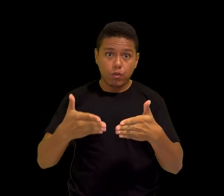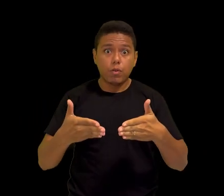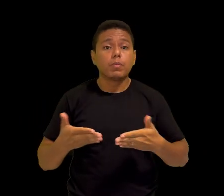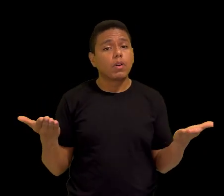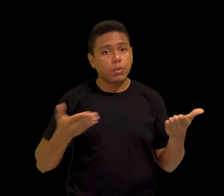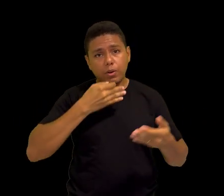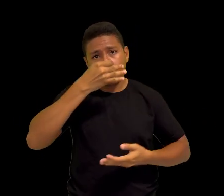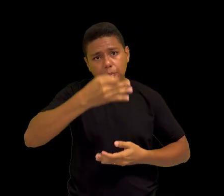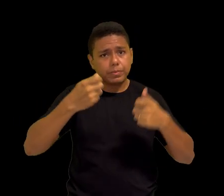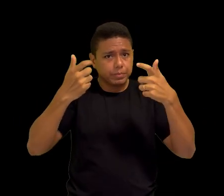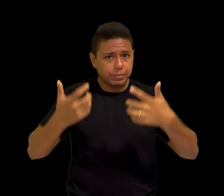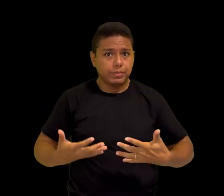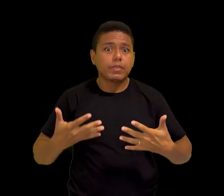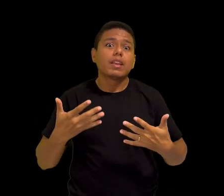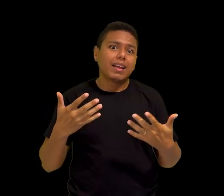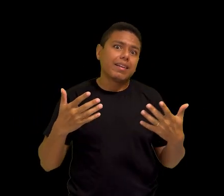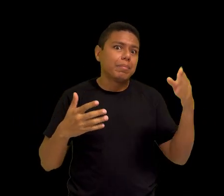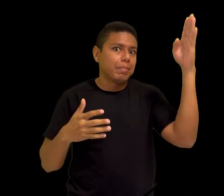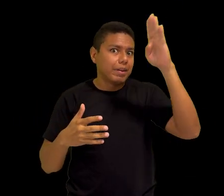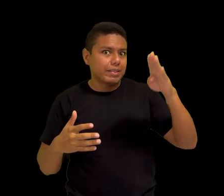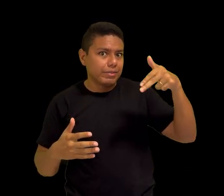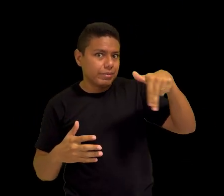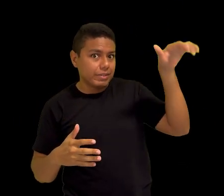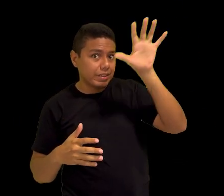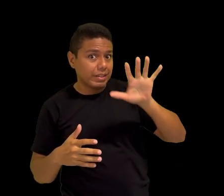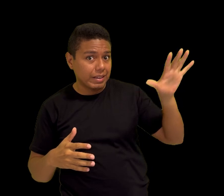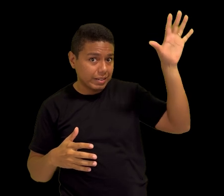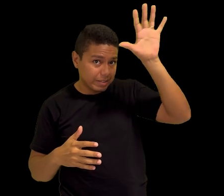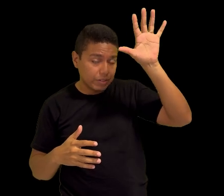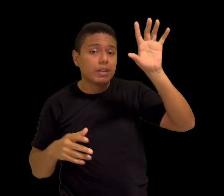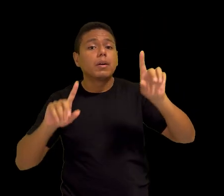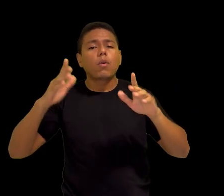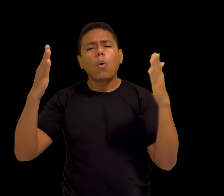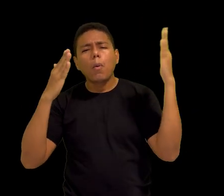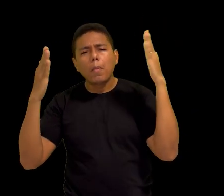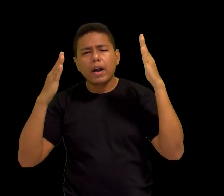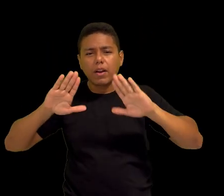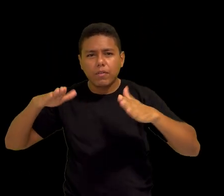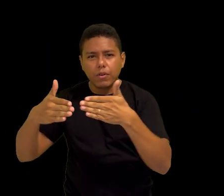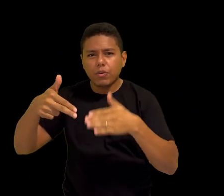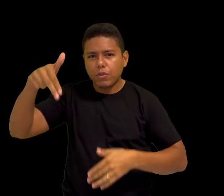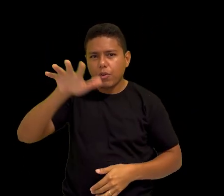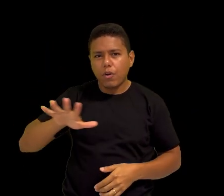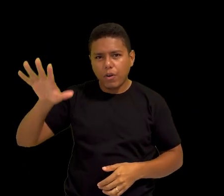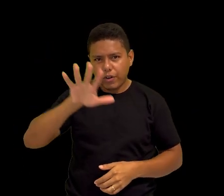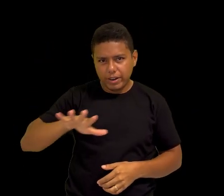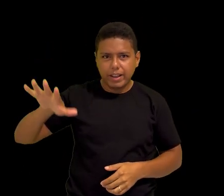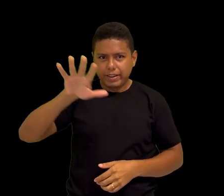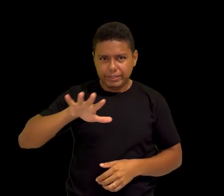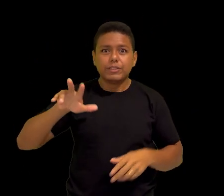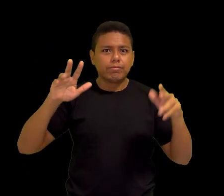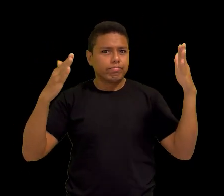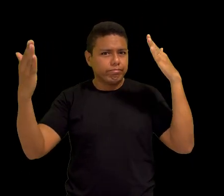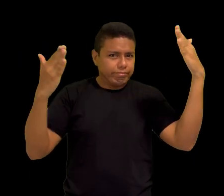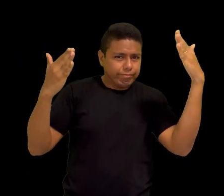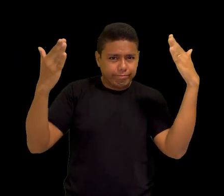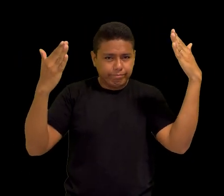valores nacionais, né, retomar valores nacionais e comparar o Nordeste, né, em relação a esses valores nacionais e algumas outras